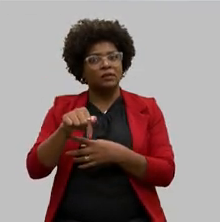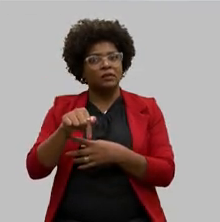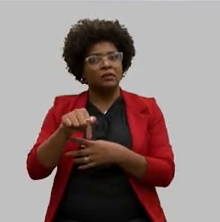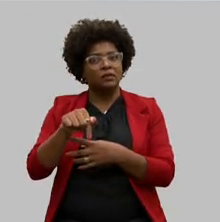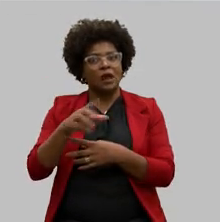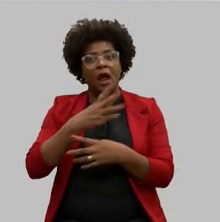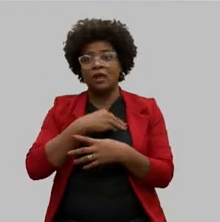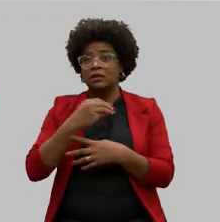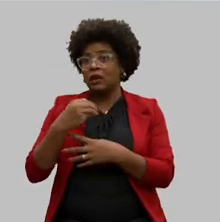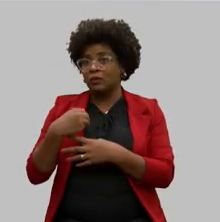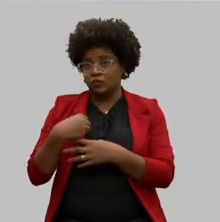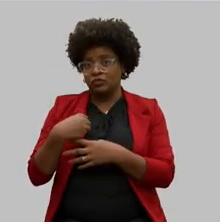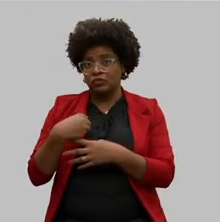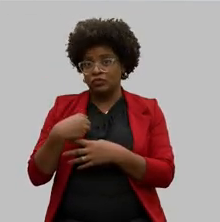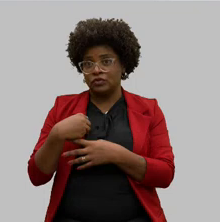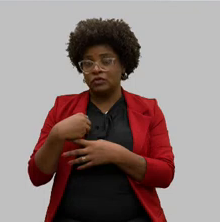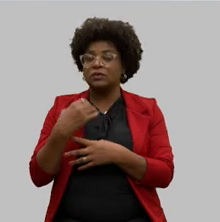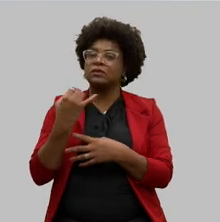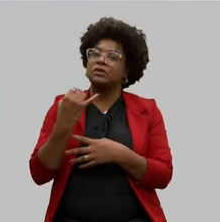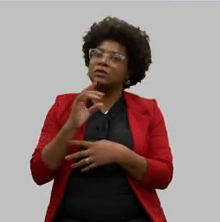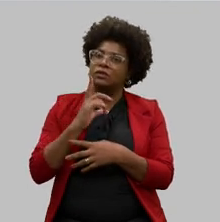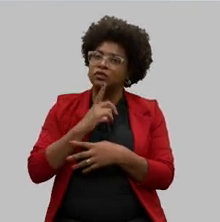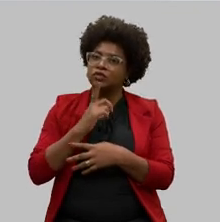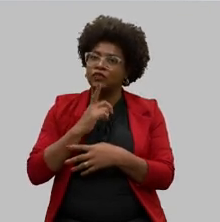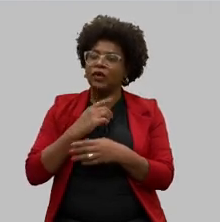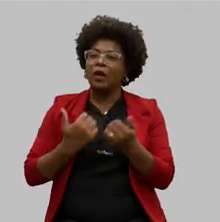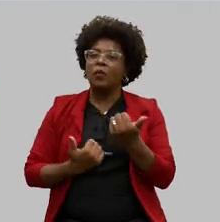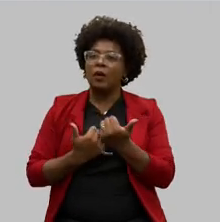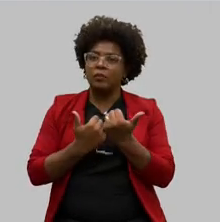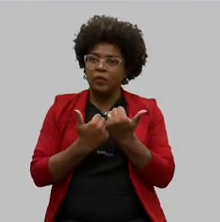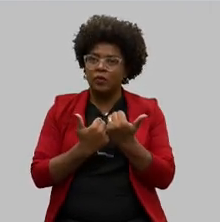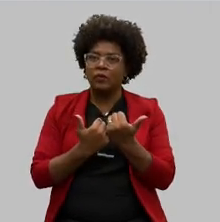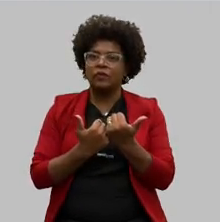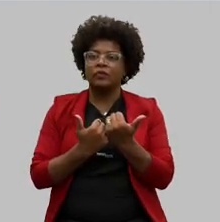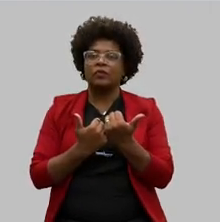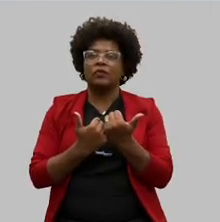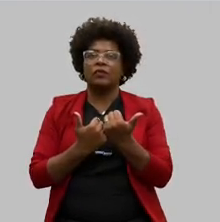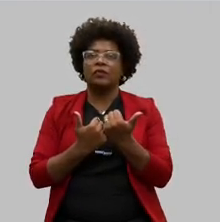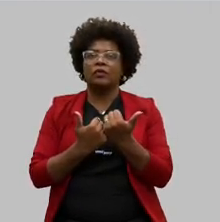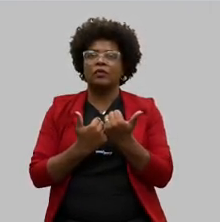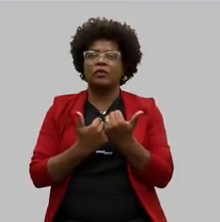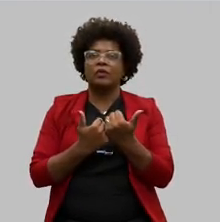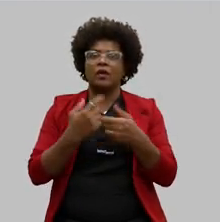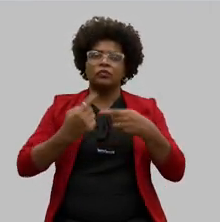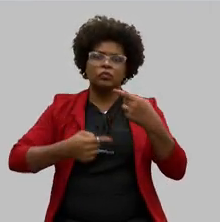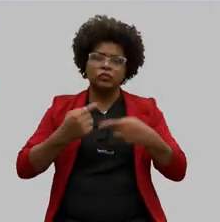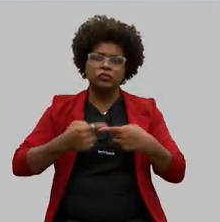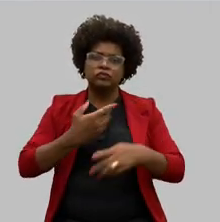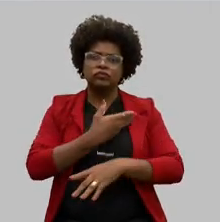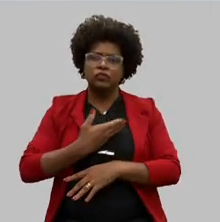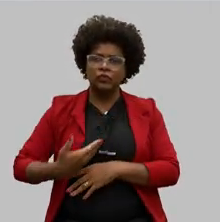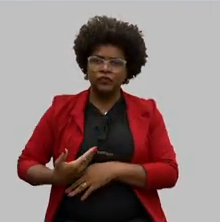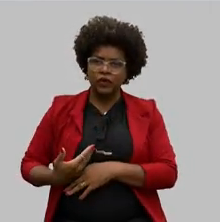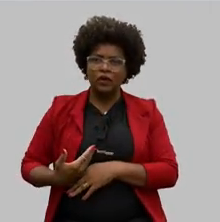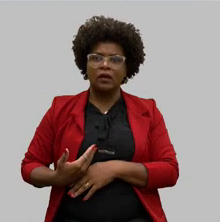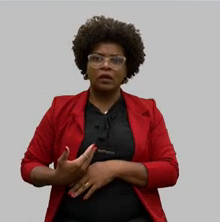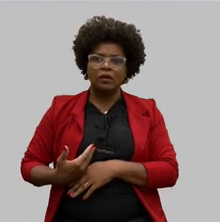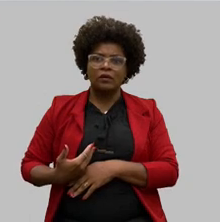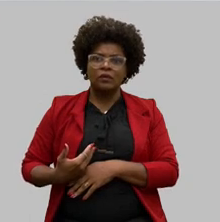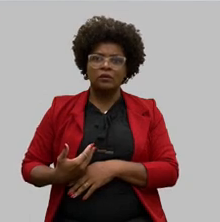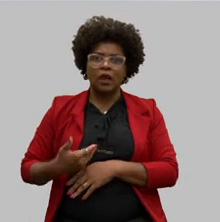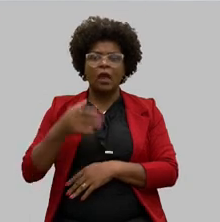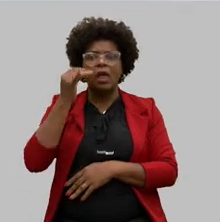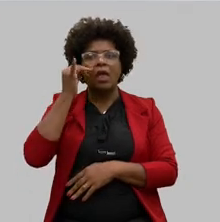Saúde se tivesse o apoio dos políticos governos evitaria